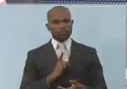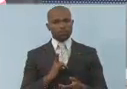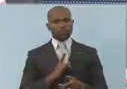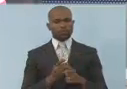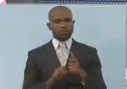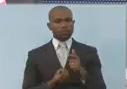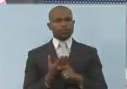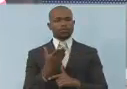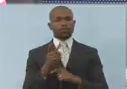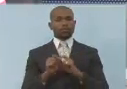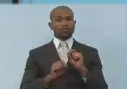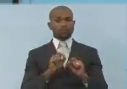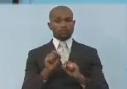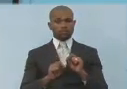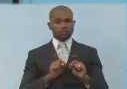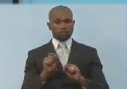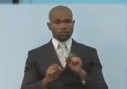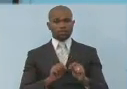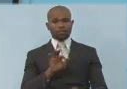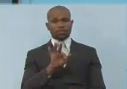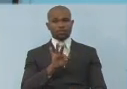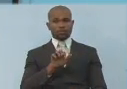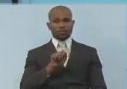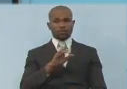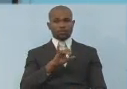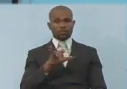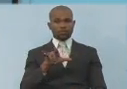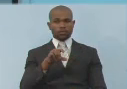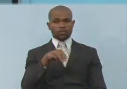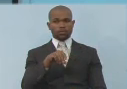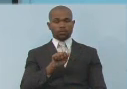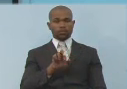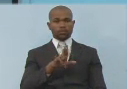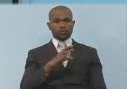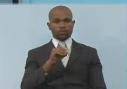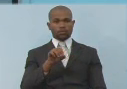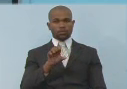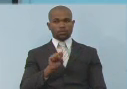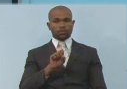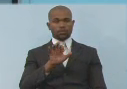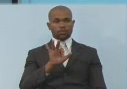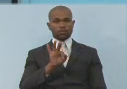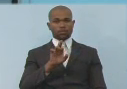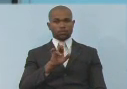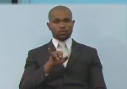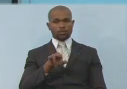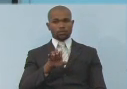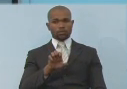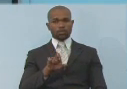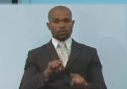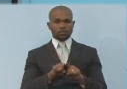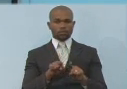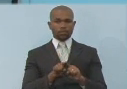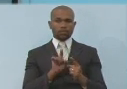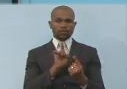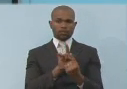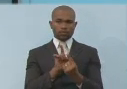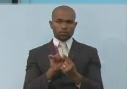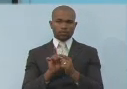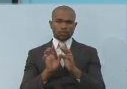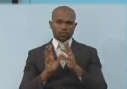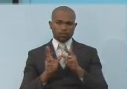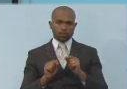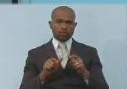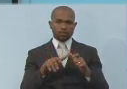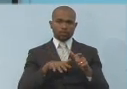inaugurado o Fácil Marcos Freire, né, que também tem atendido toda aquela região